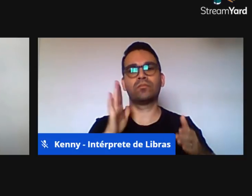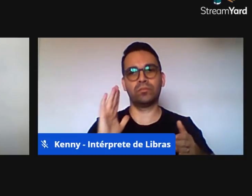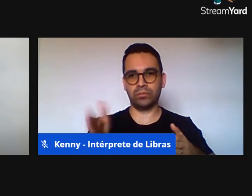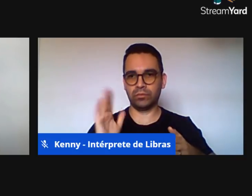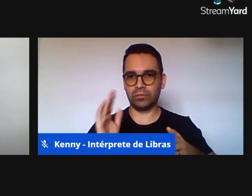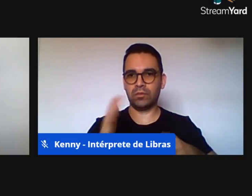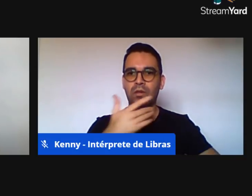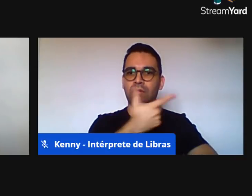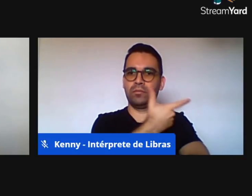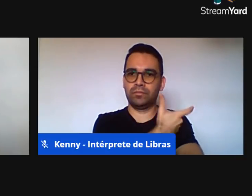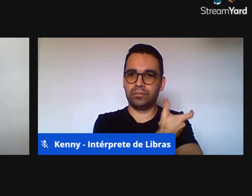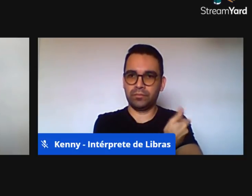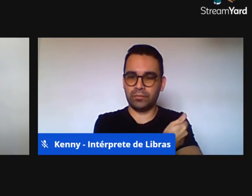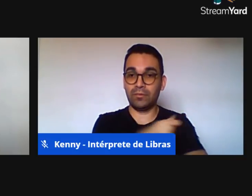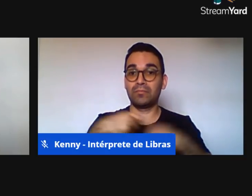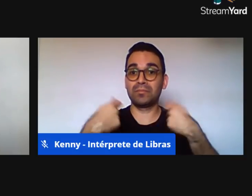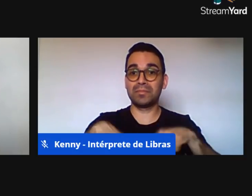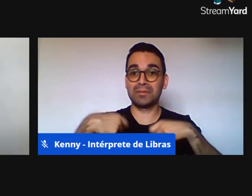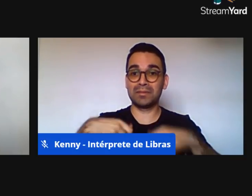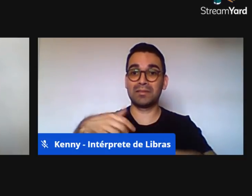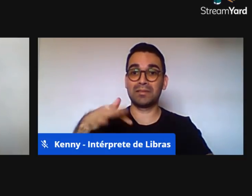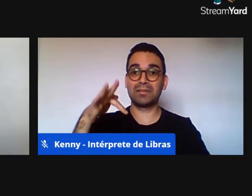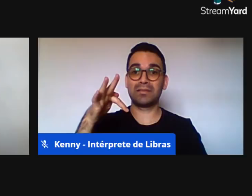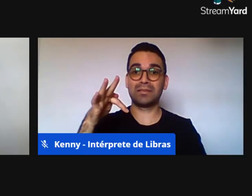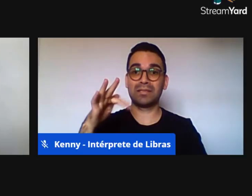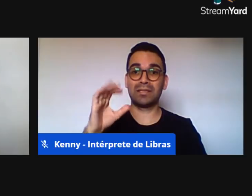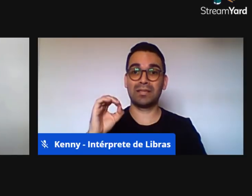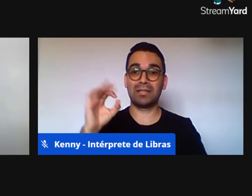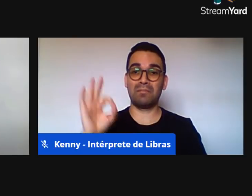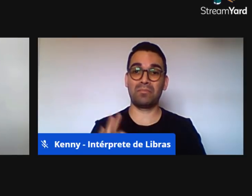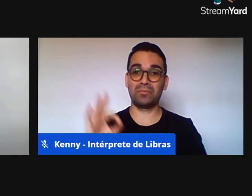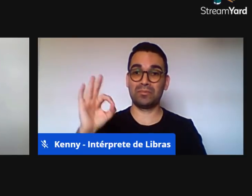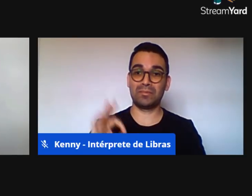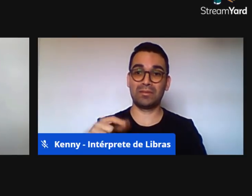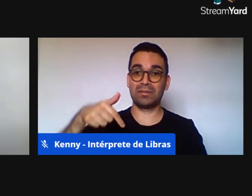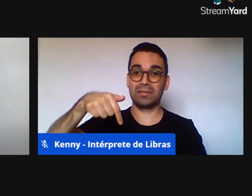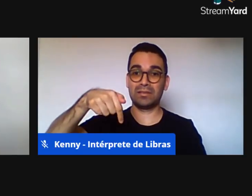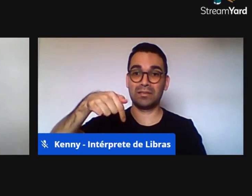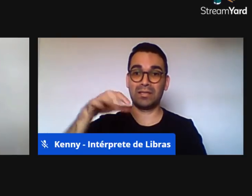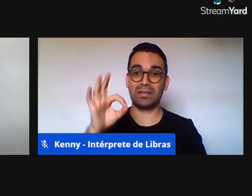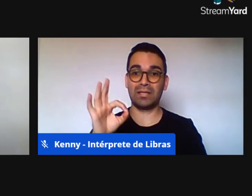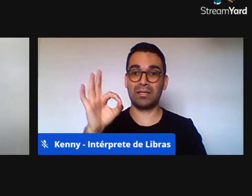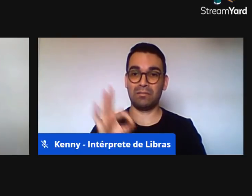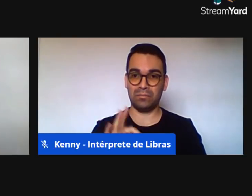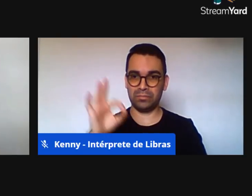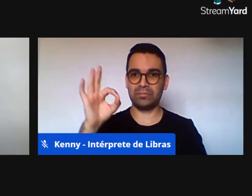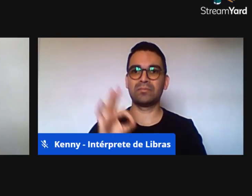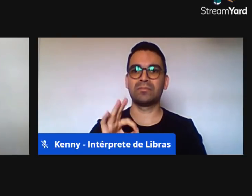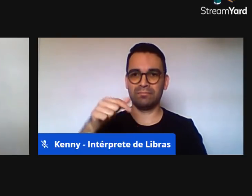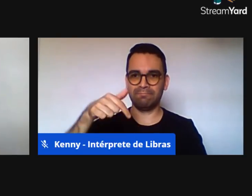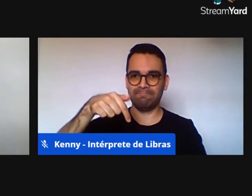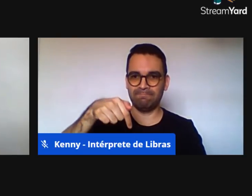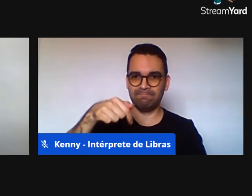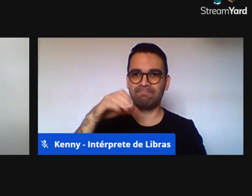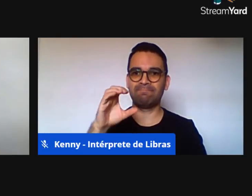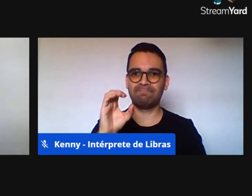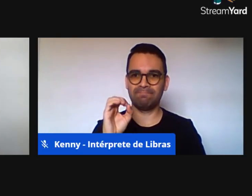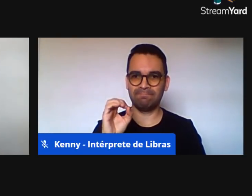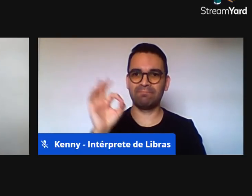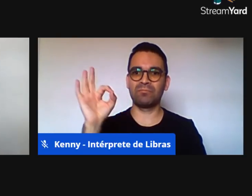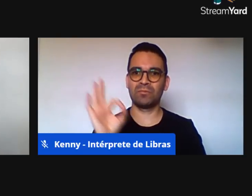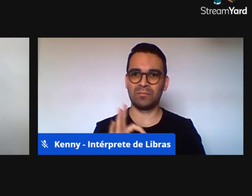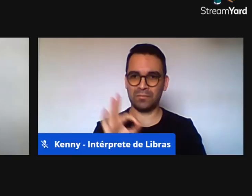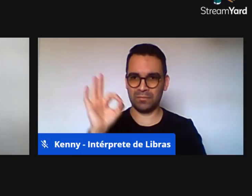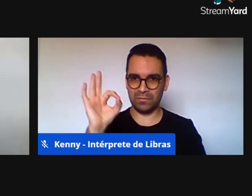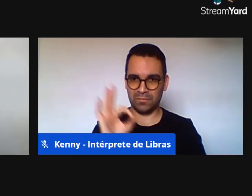com mais ou menos 70% da população vacinada. Quando a gente tiver 70% da população vacinada ou mais, aí a gente pode começar